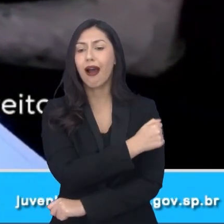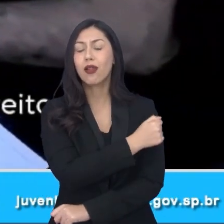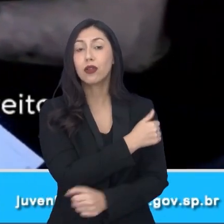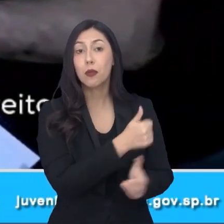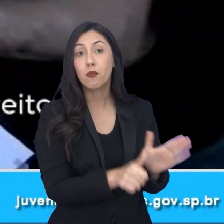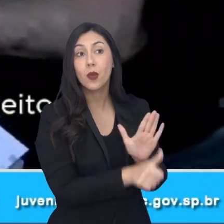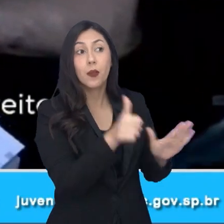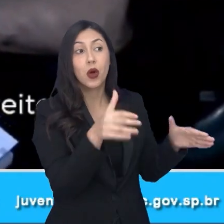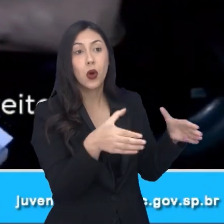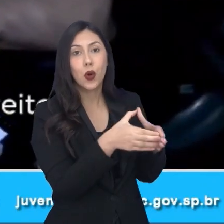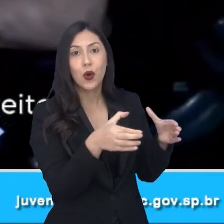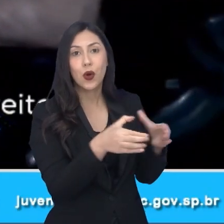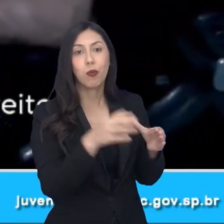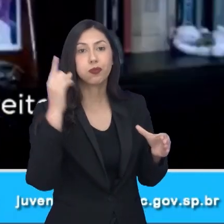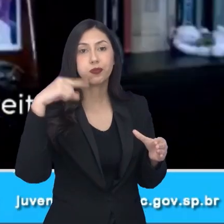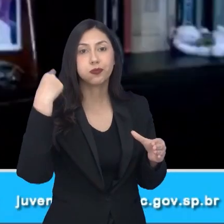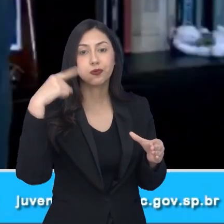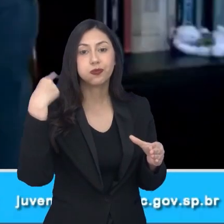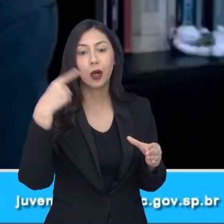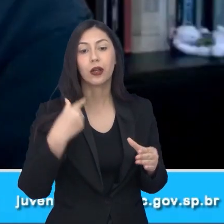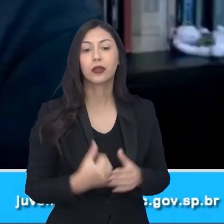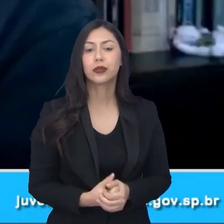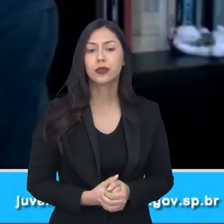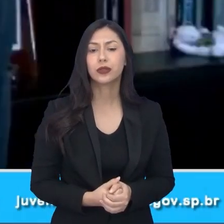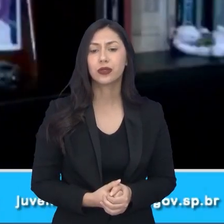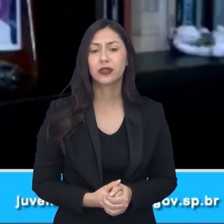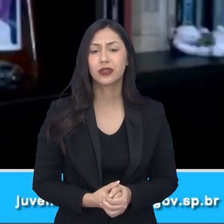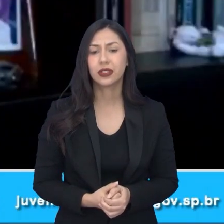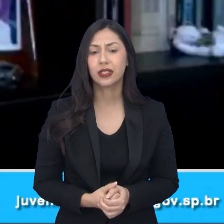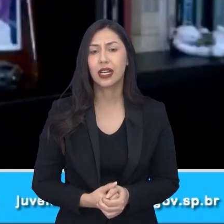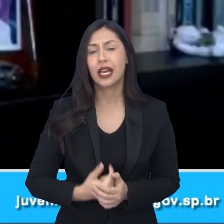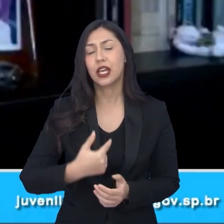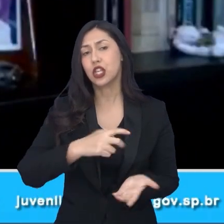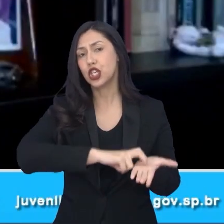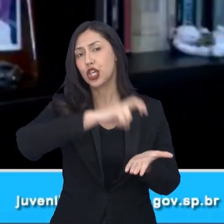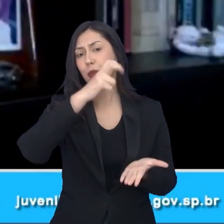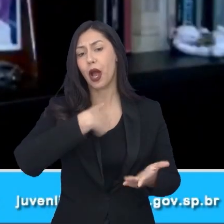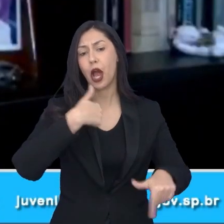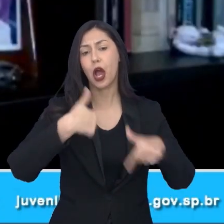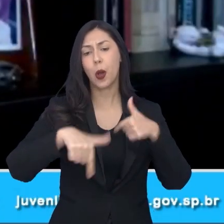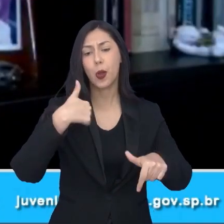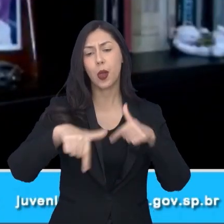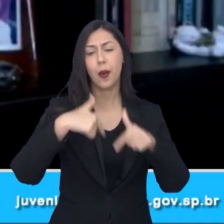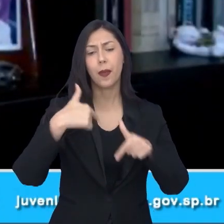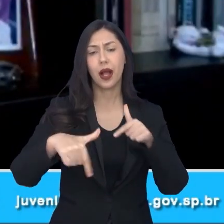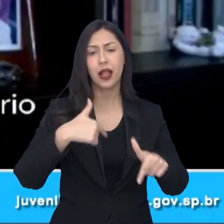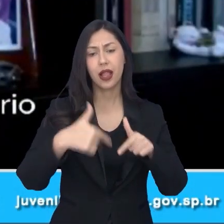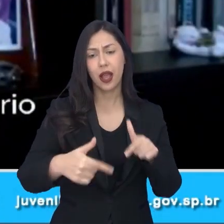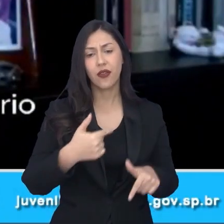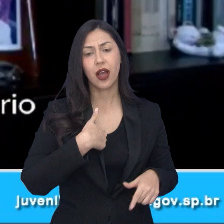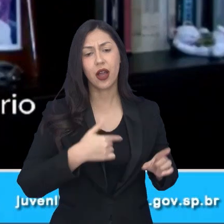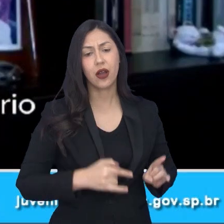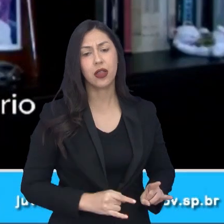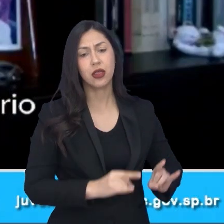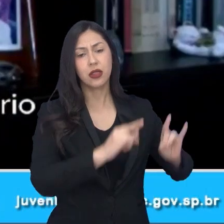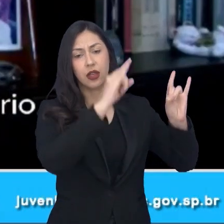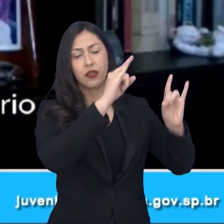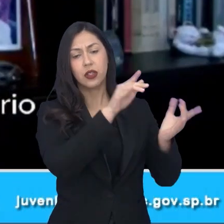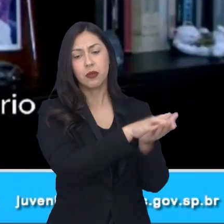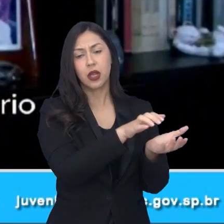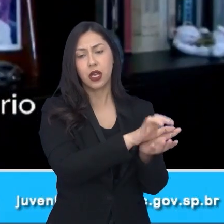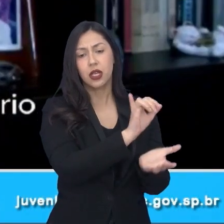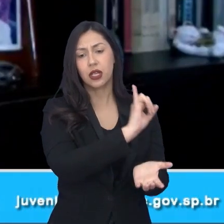primeira turma de Direito. Olha, durante o dia eu trabalhava. Eu trabalhava no edifício Vale do Paraíba Jacareí